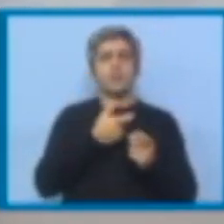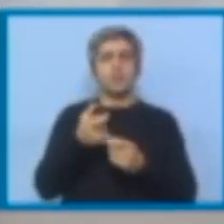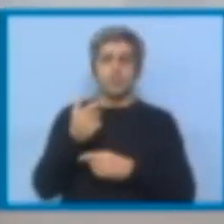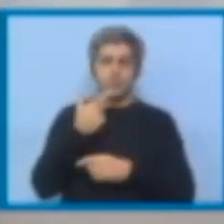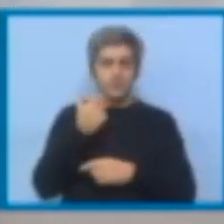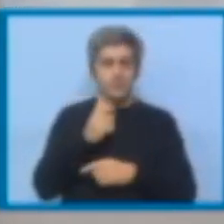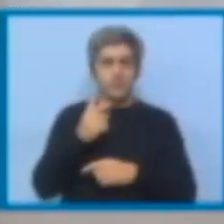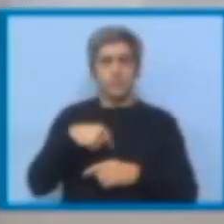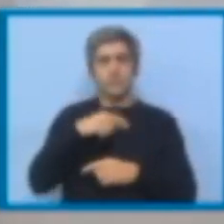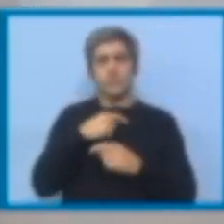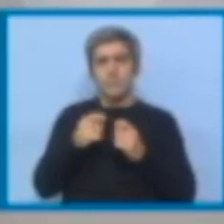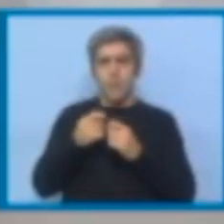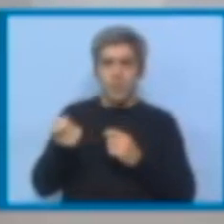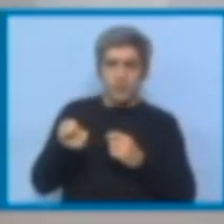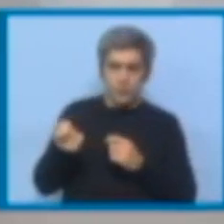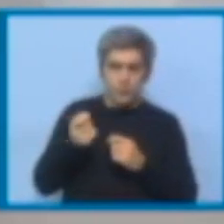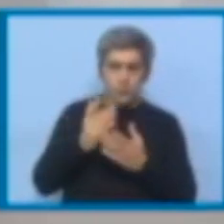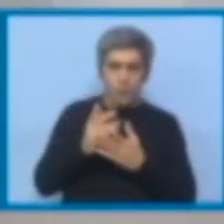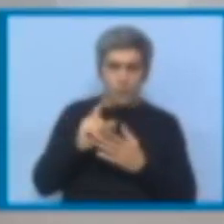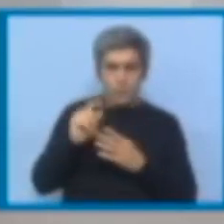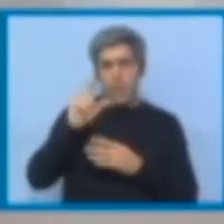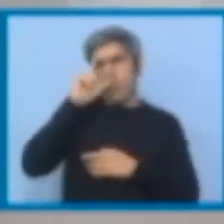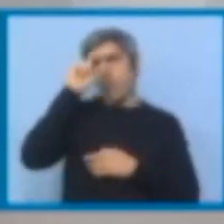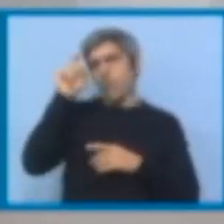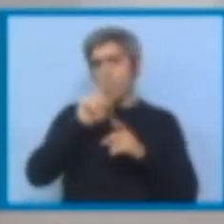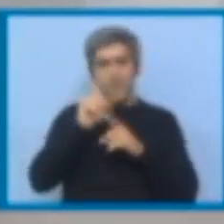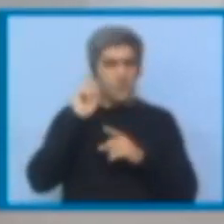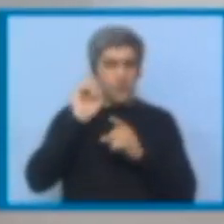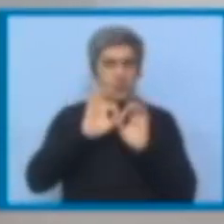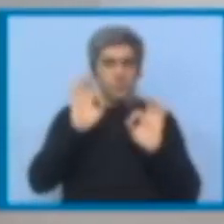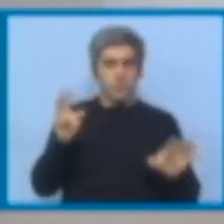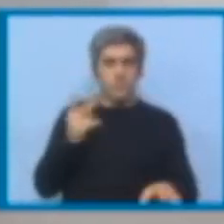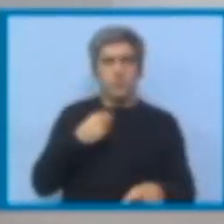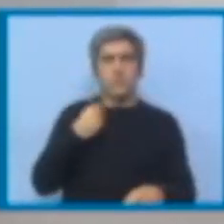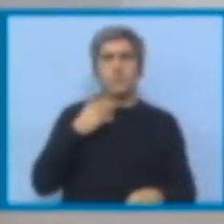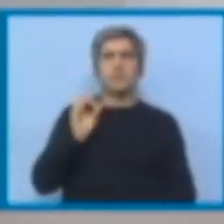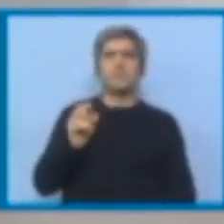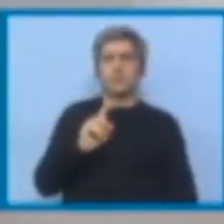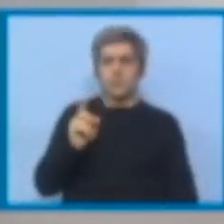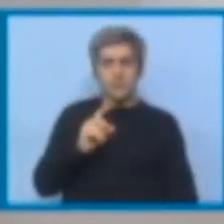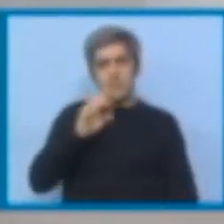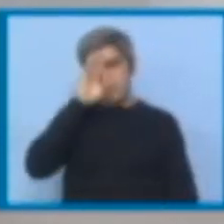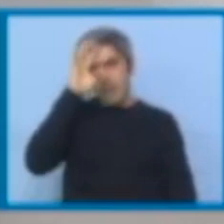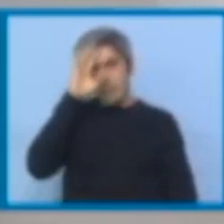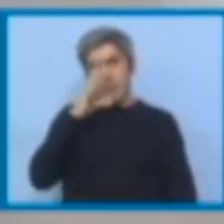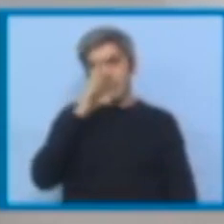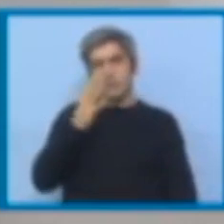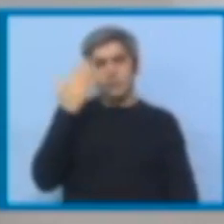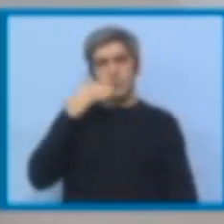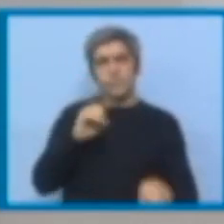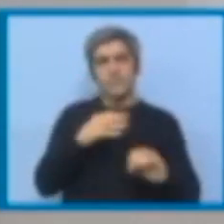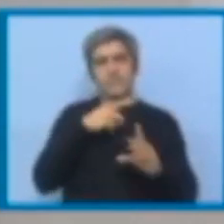perpetrados na nossa proximidade ou vizinhança, ou quando são lá longe e nós não nos preocupamos muito com isso. O Papa Francisco falava, no início do